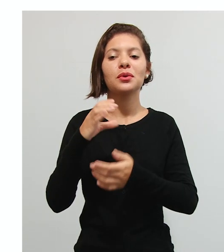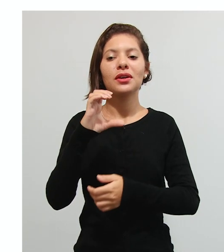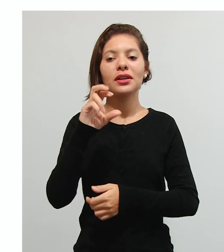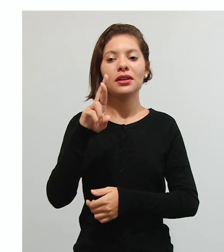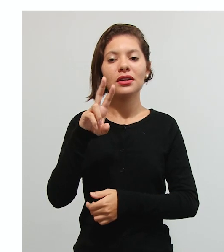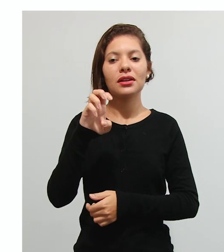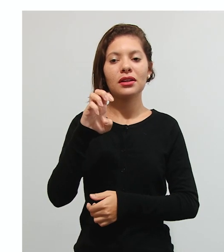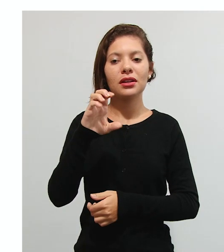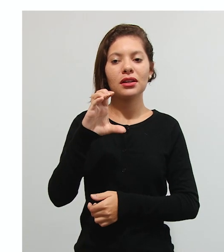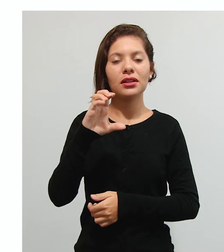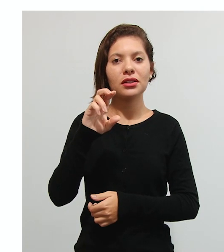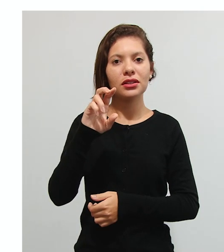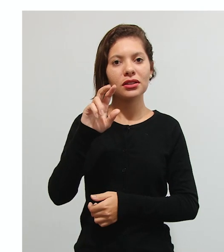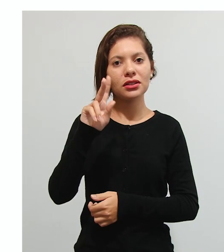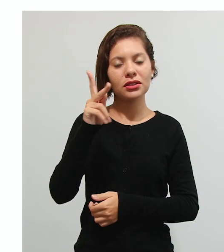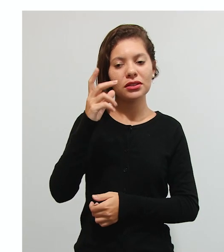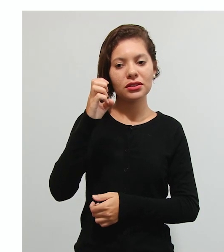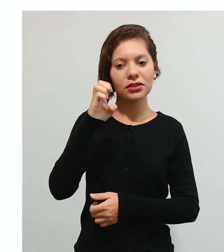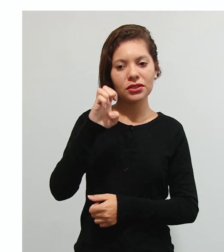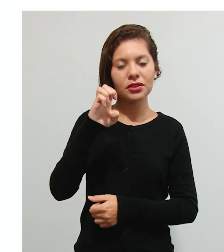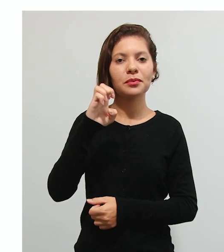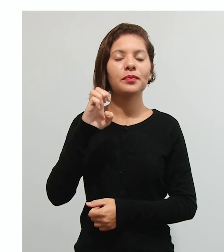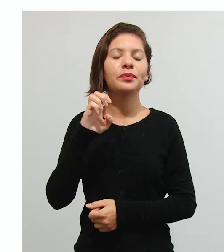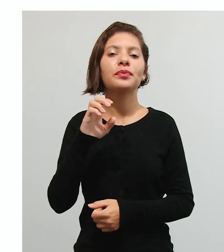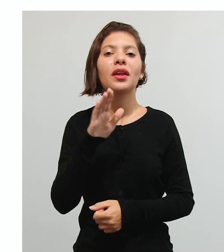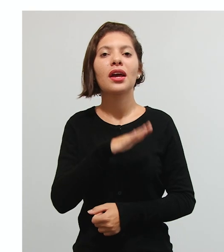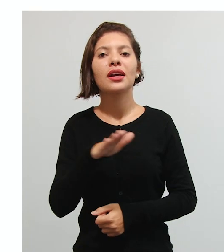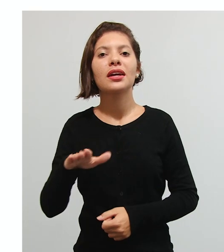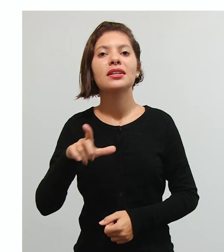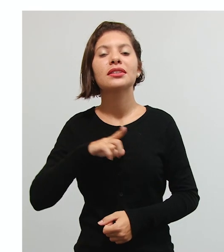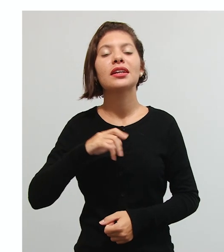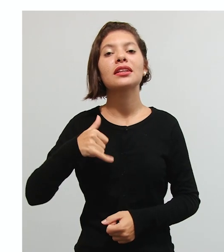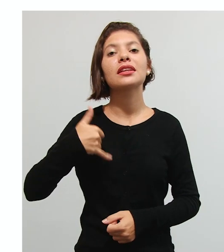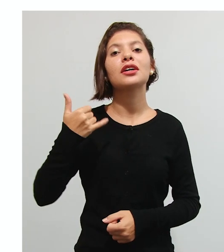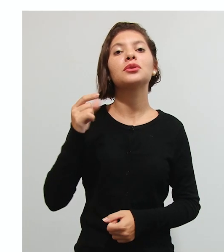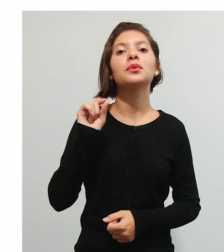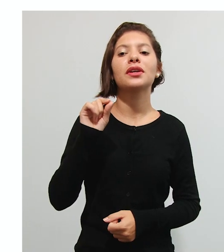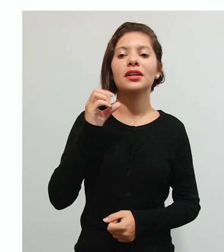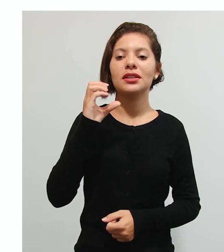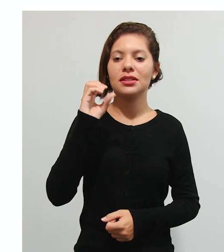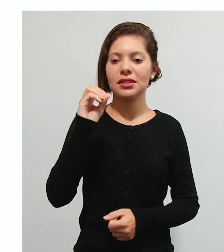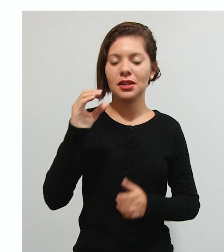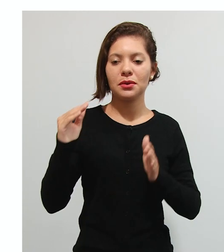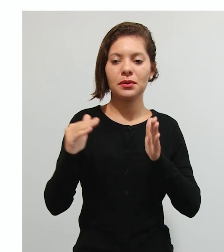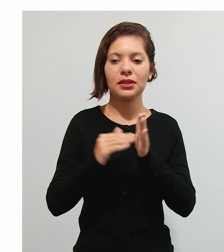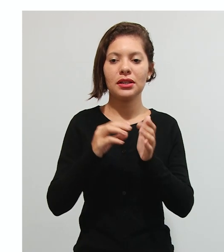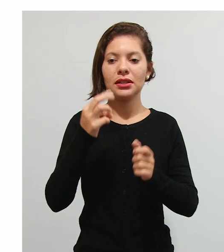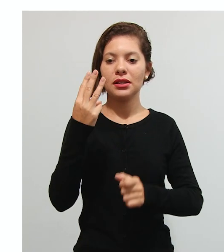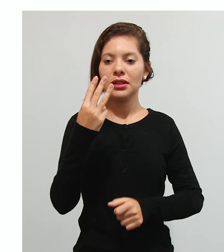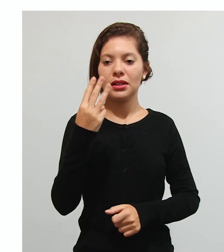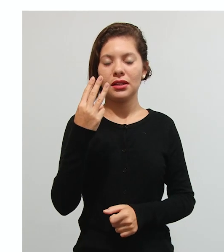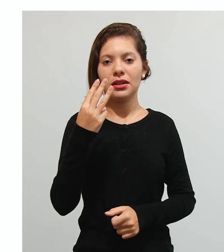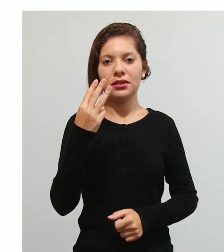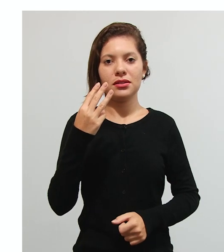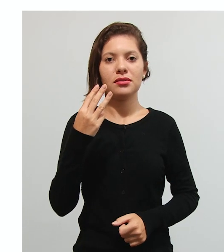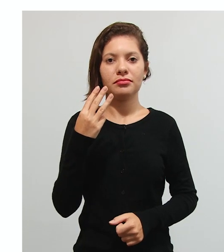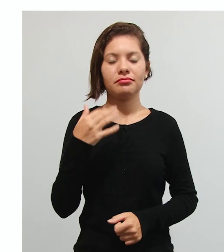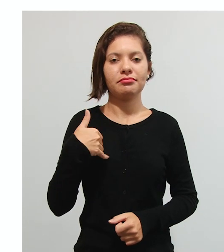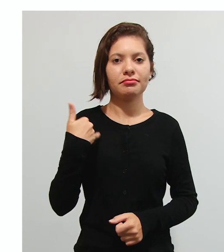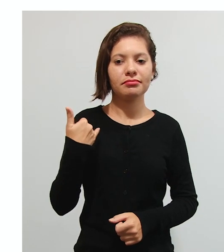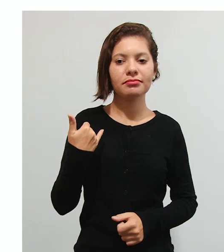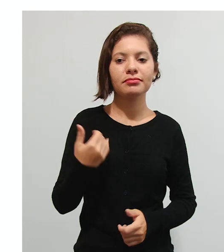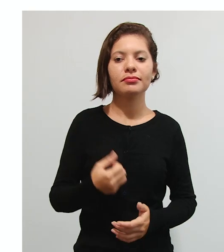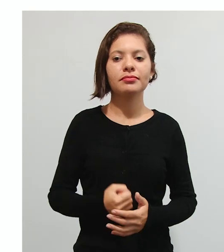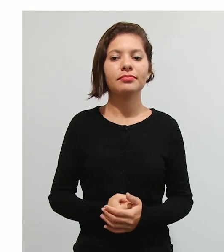temos as crianças de 0 a 3 anos, né? E na pré-escola já